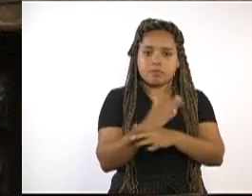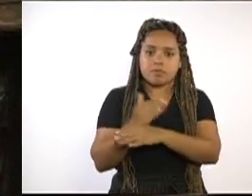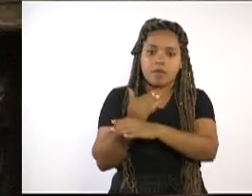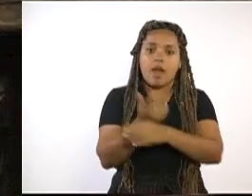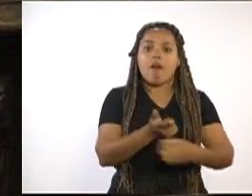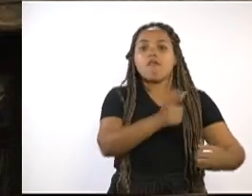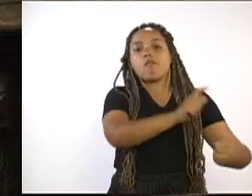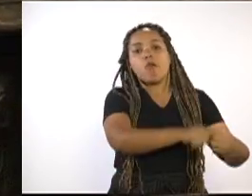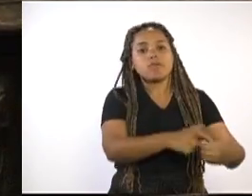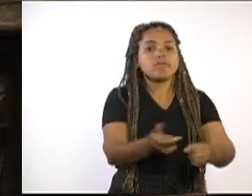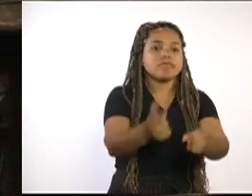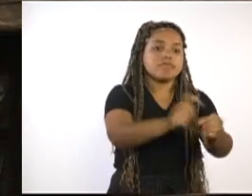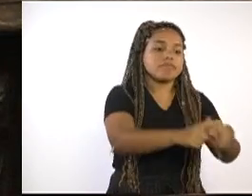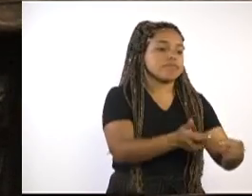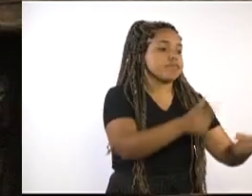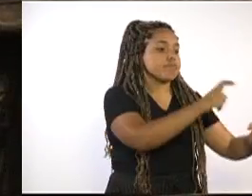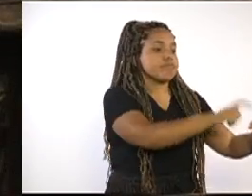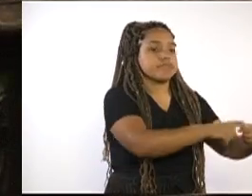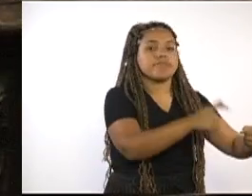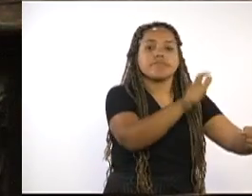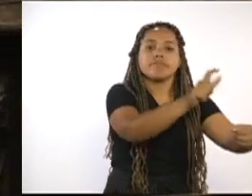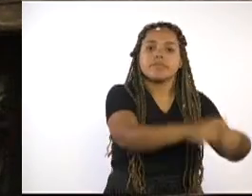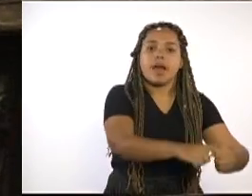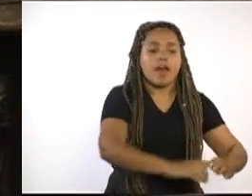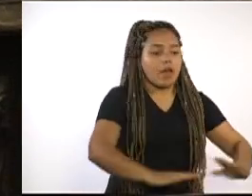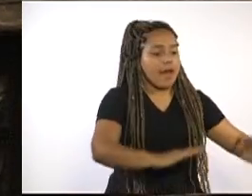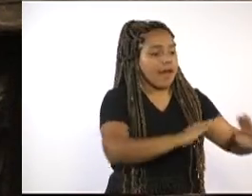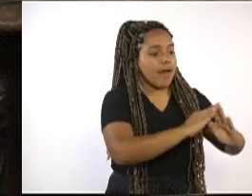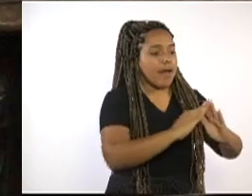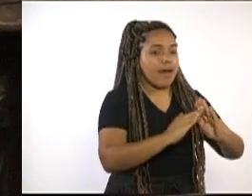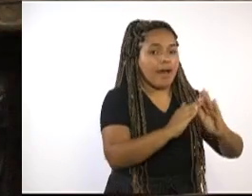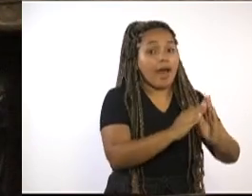voltaram novamente a ocupar aquelas localidades.